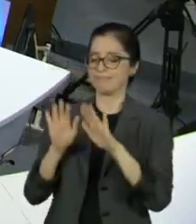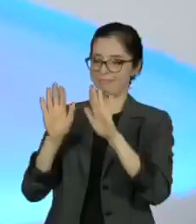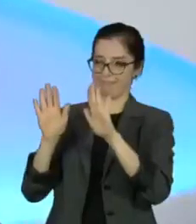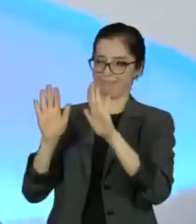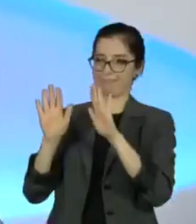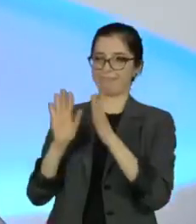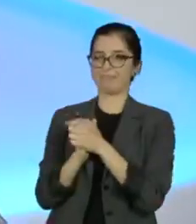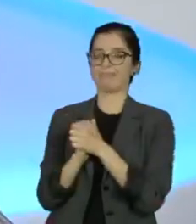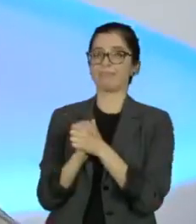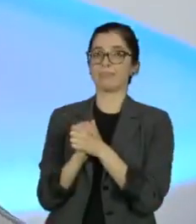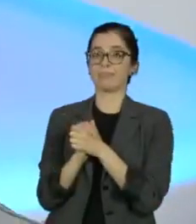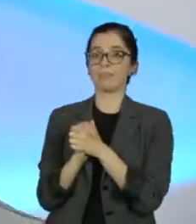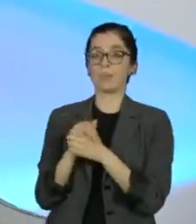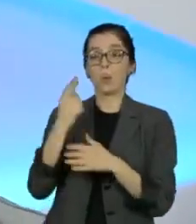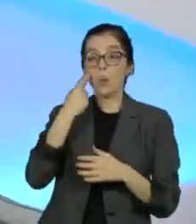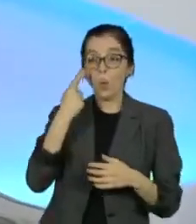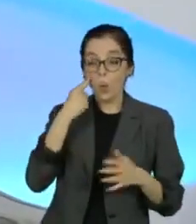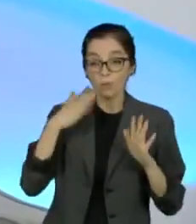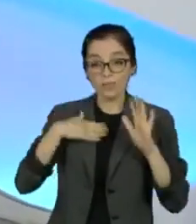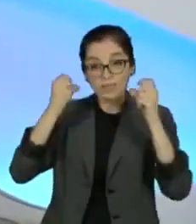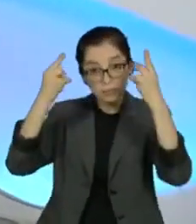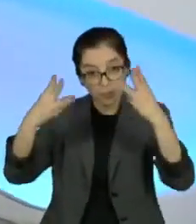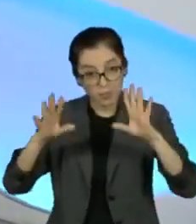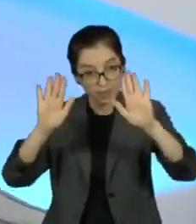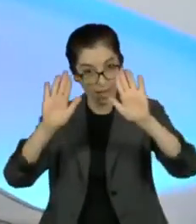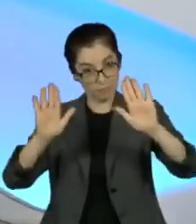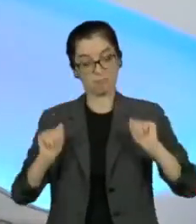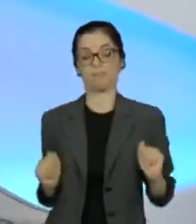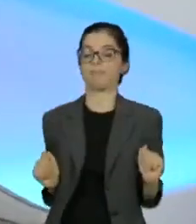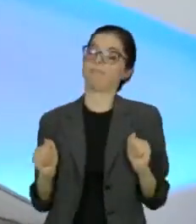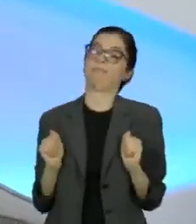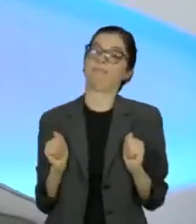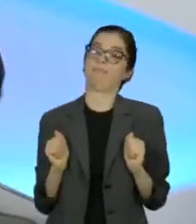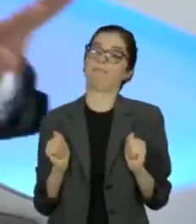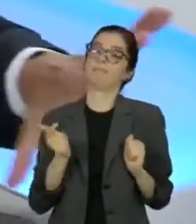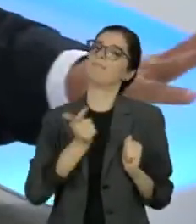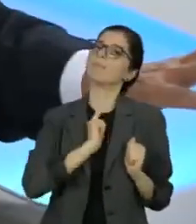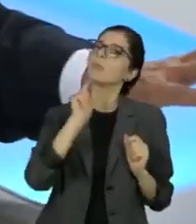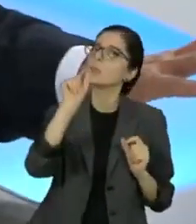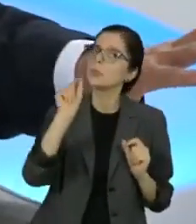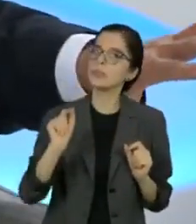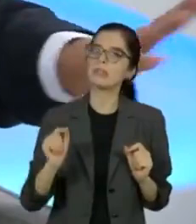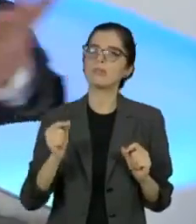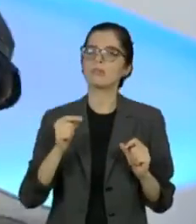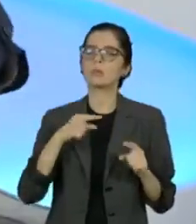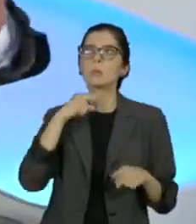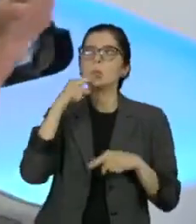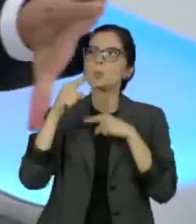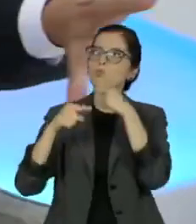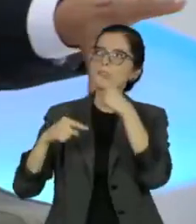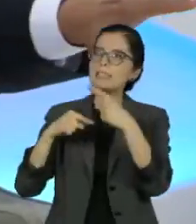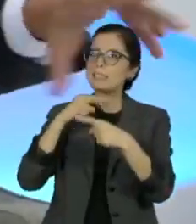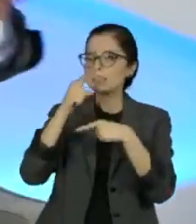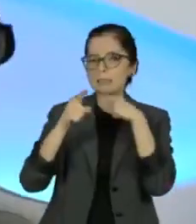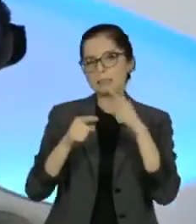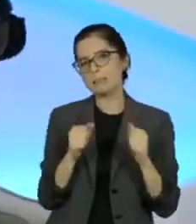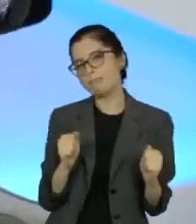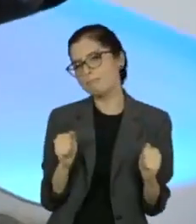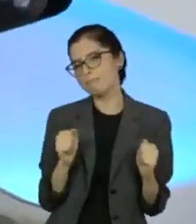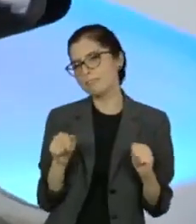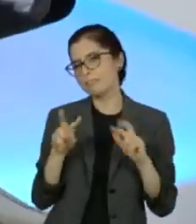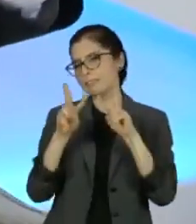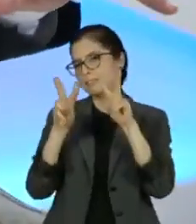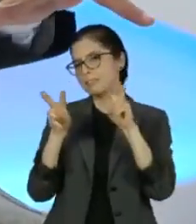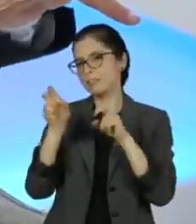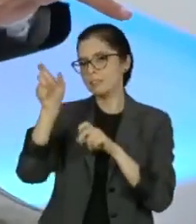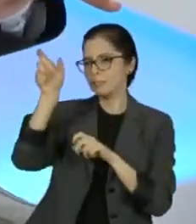Você foi no ponto deixa eu explicar existia uma nuvem enorme dúvidas nas qualitativos das pessoas que esse cada